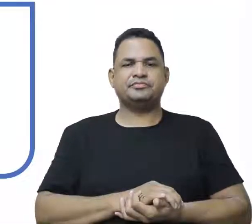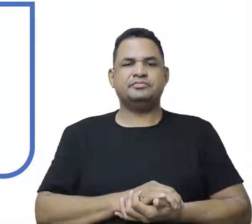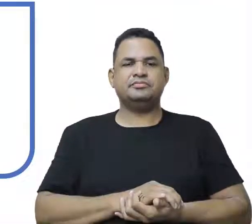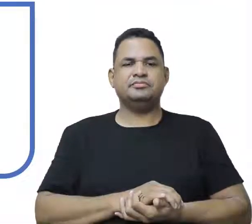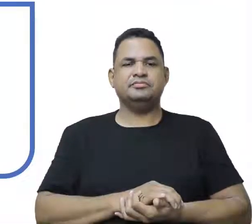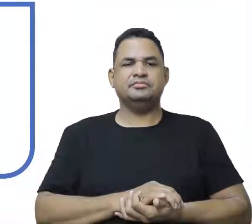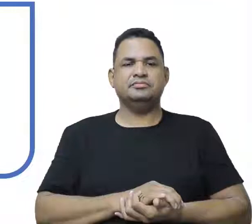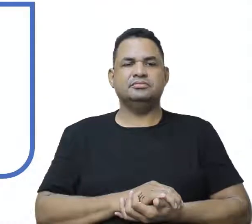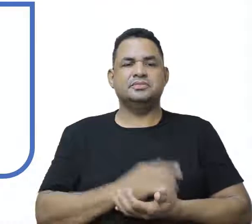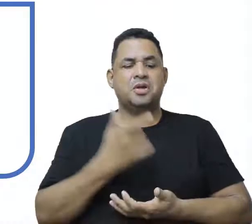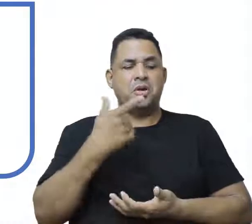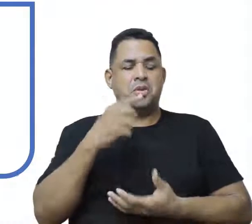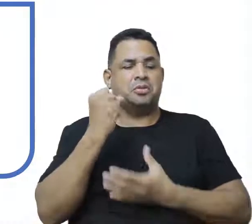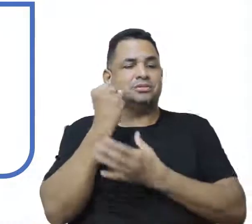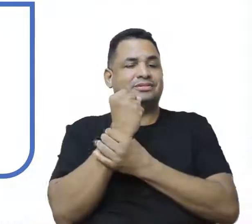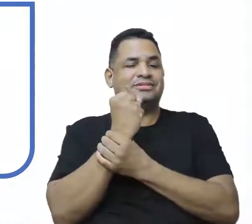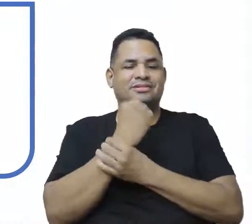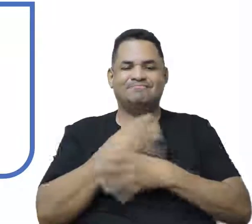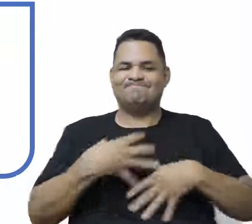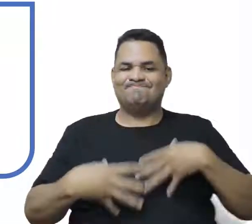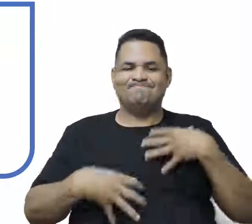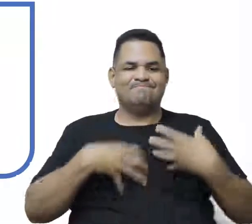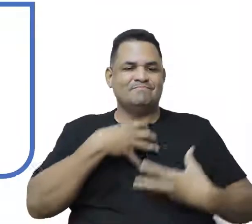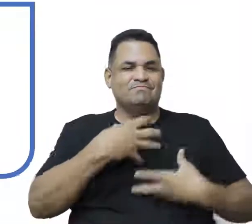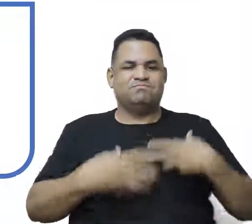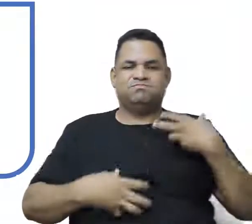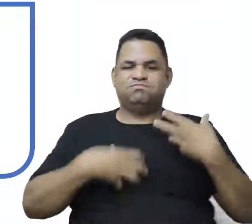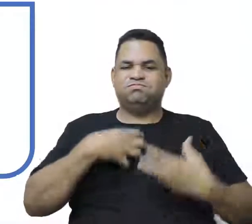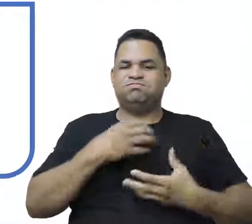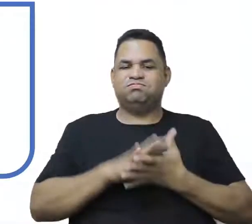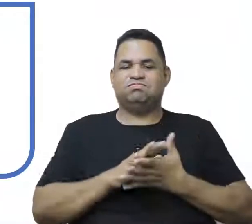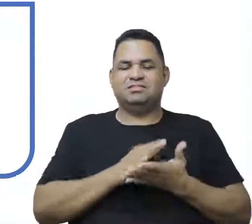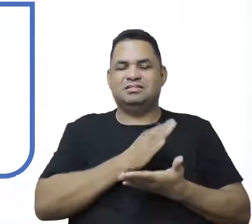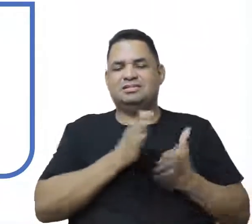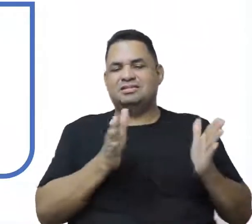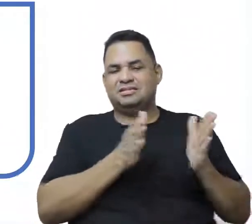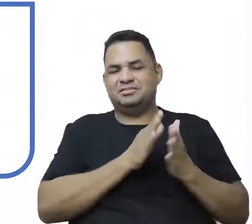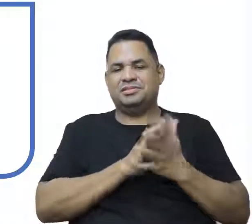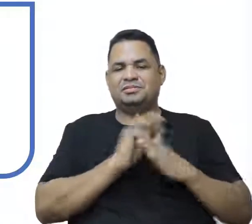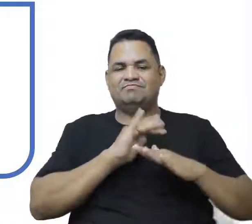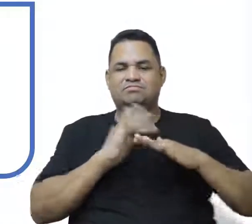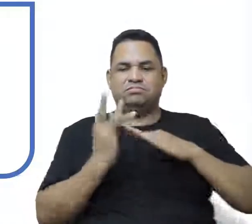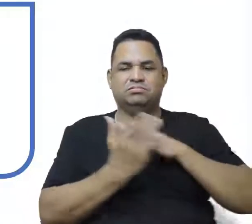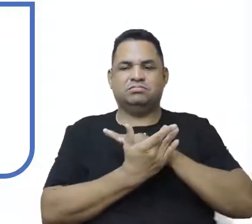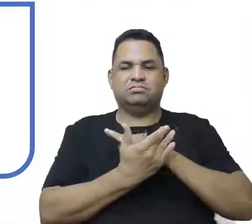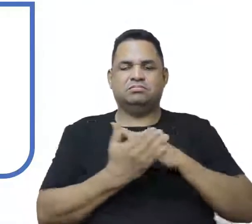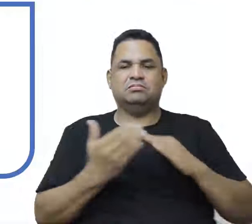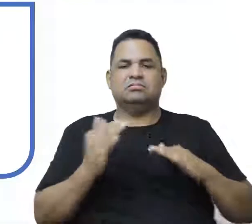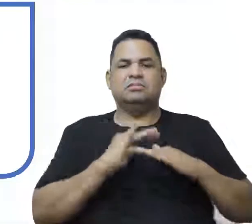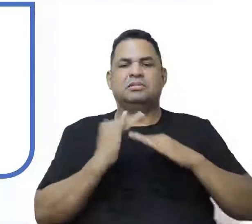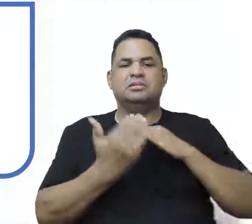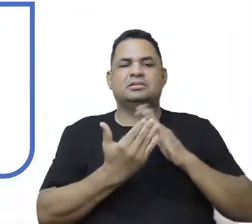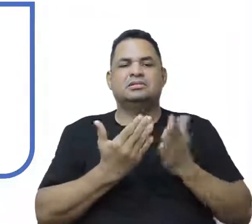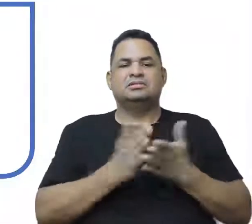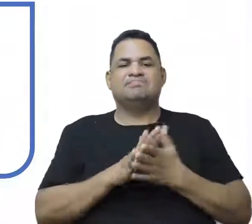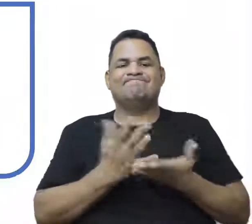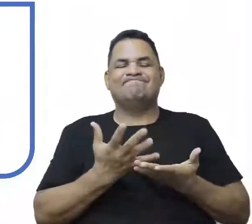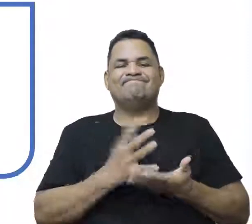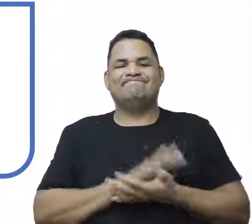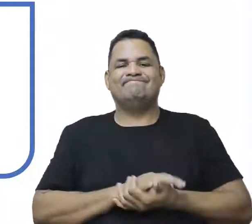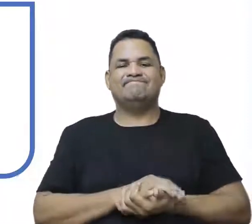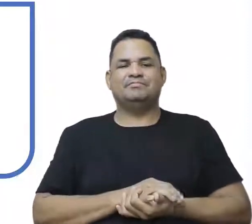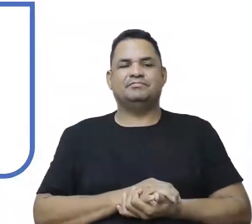temos aqui a insegurança e a ansiedade. Esse período de Covid, então, né, professora? Essa ansiedade, essa insegurança está